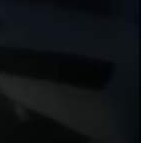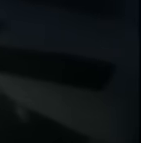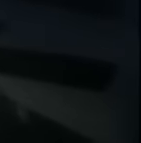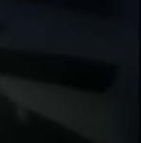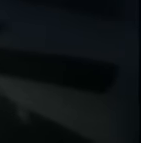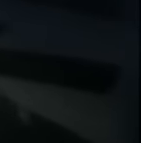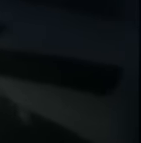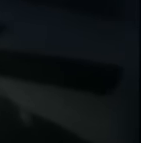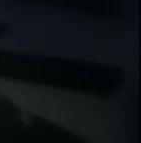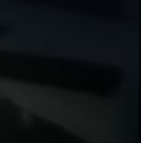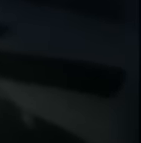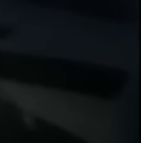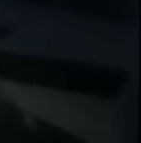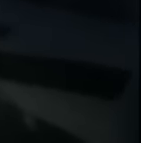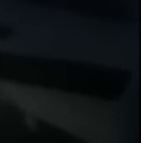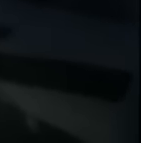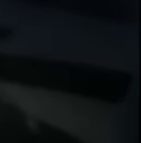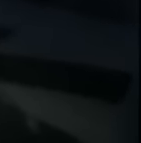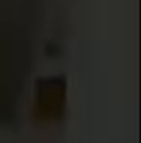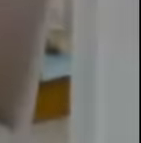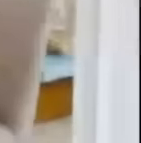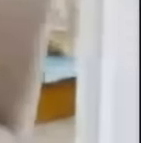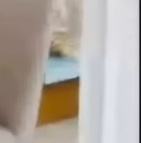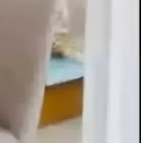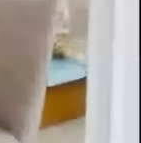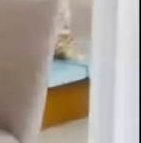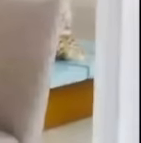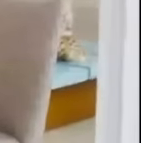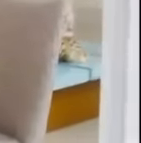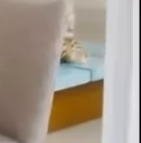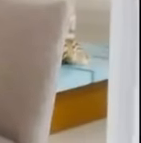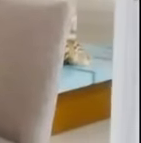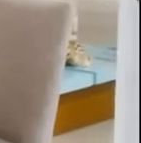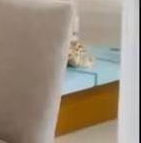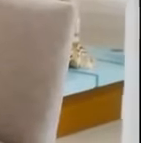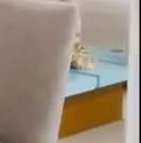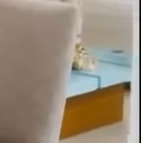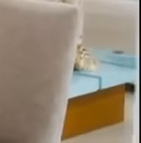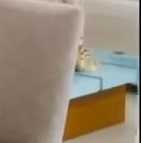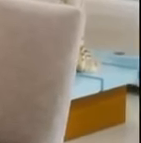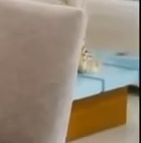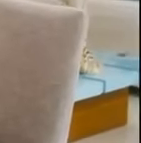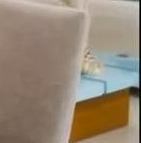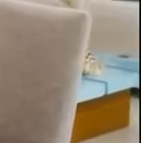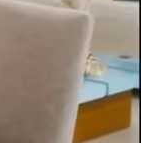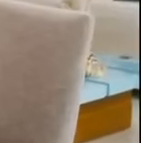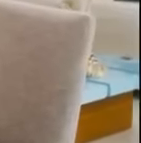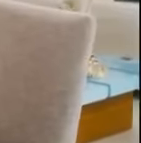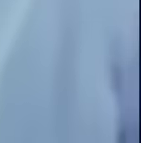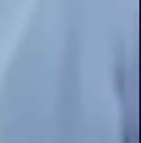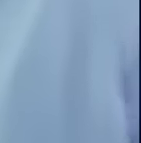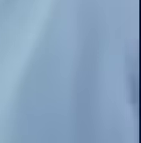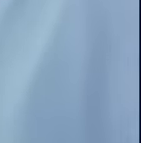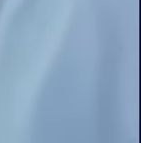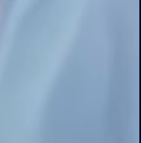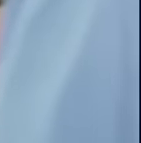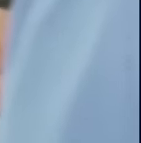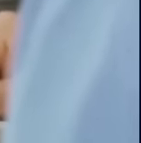da noite, aqui na TV Cultura. Quando eu quero comprar remédio, eu acesso direto a ultrafarma.com.